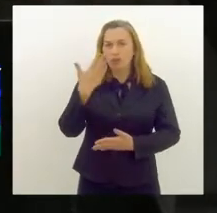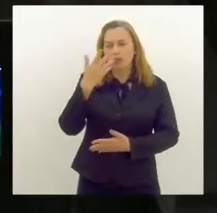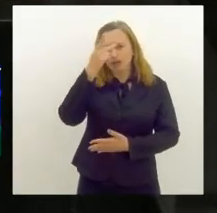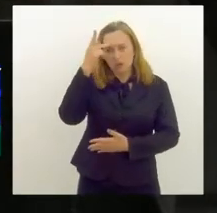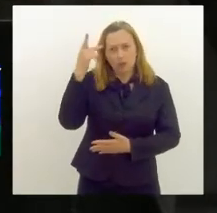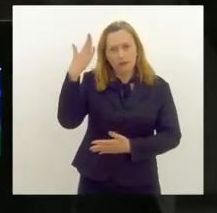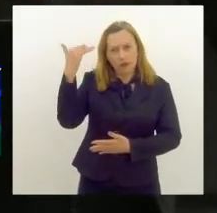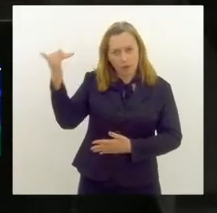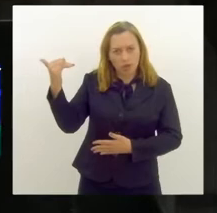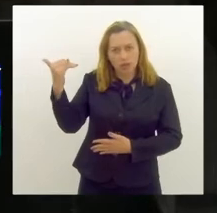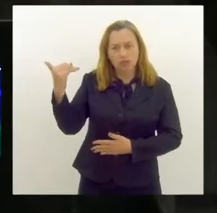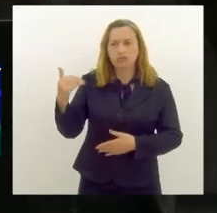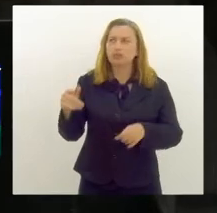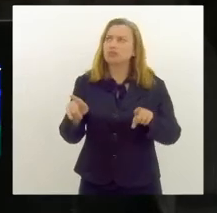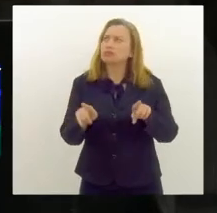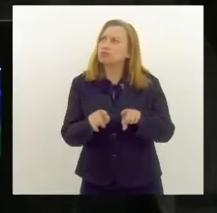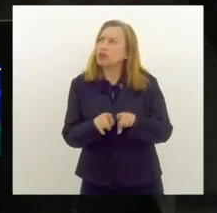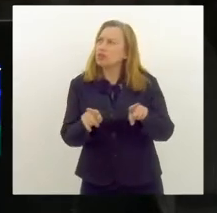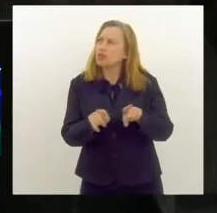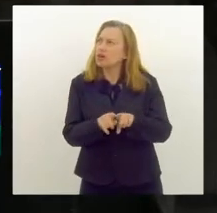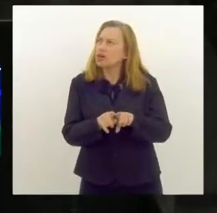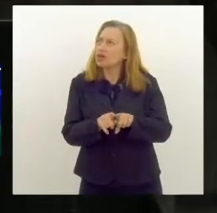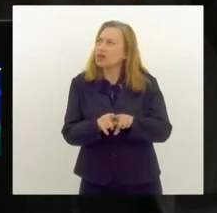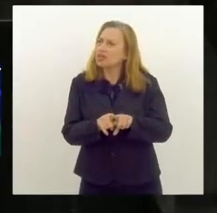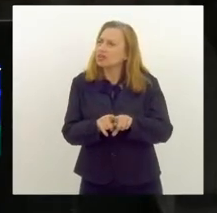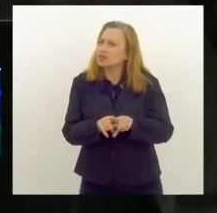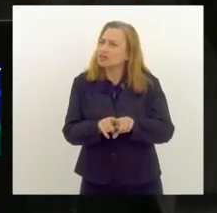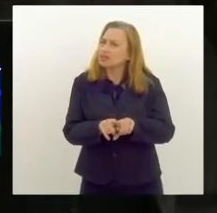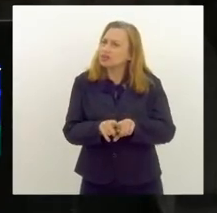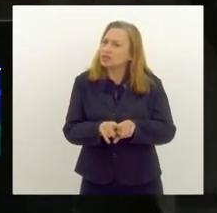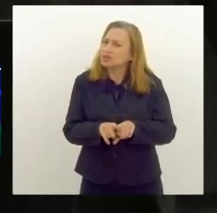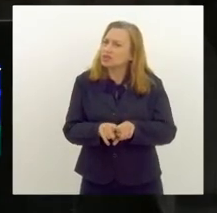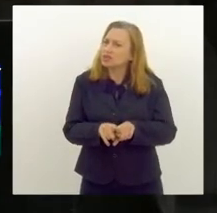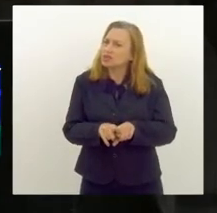que também transitava